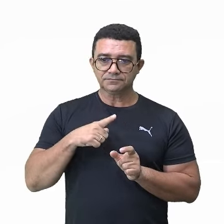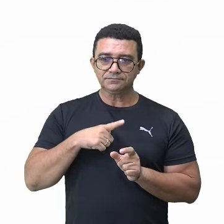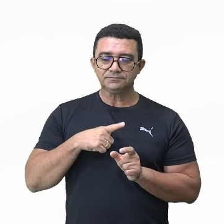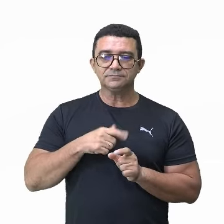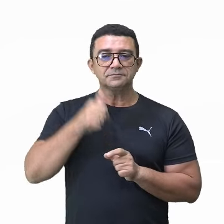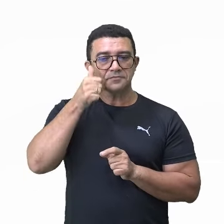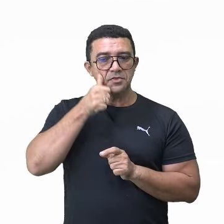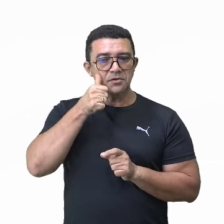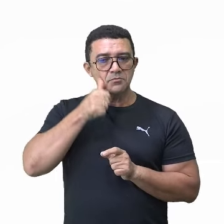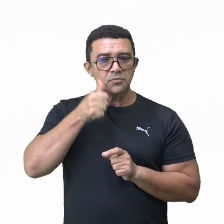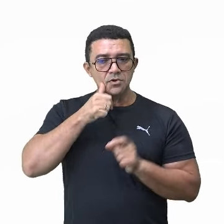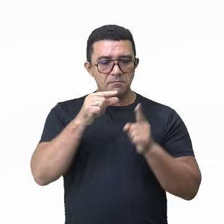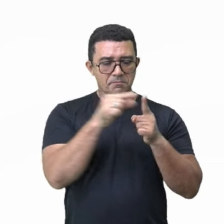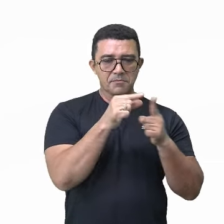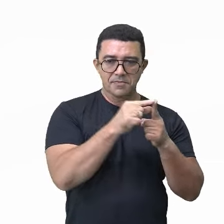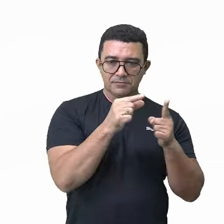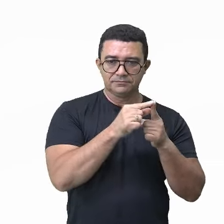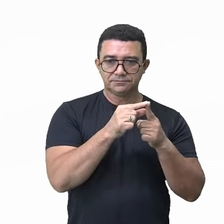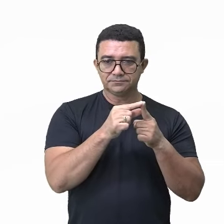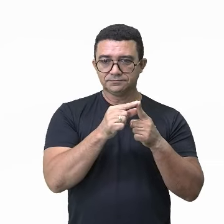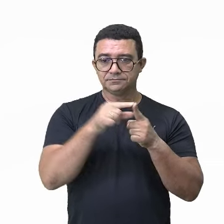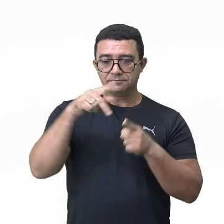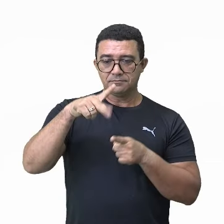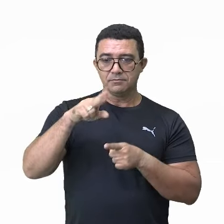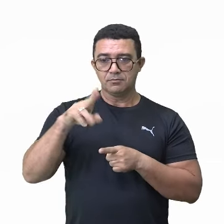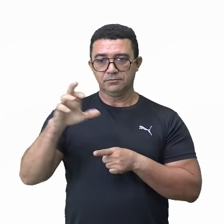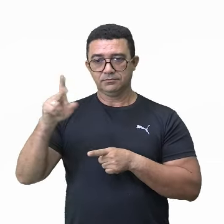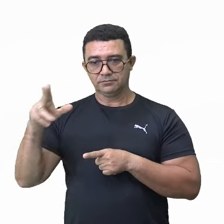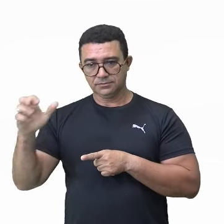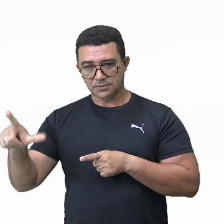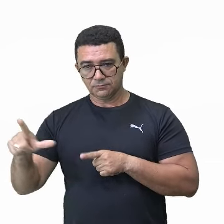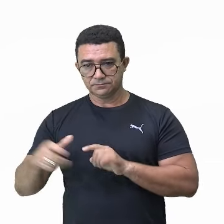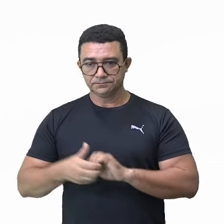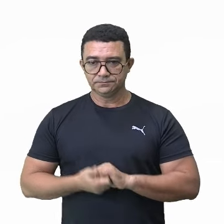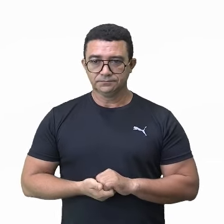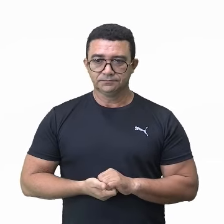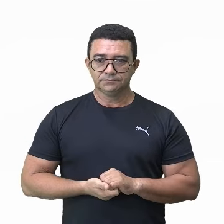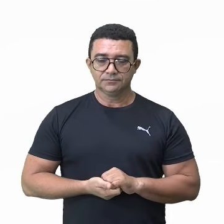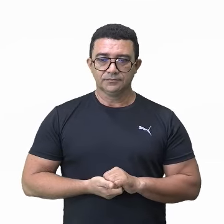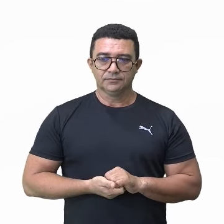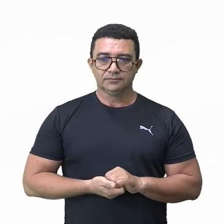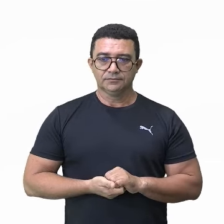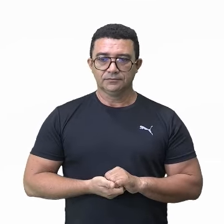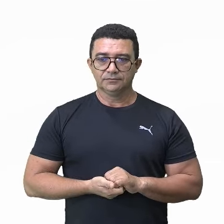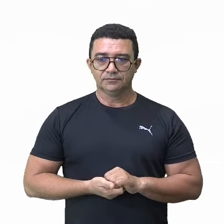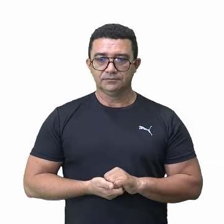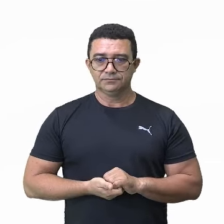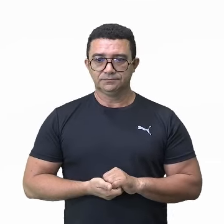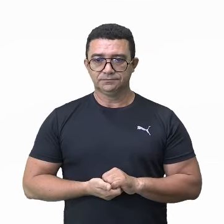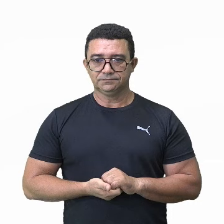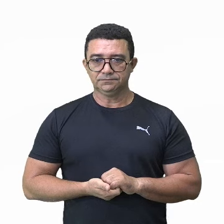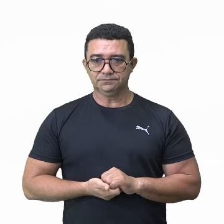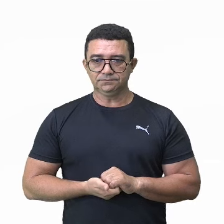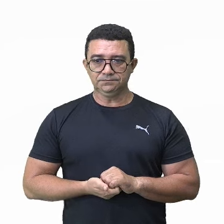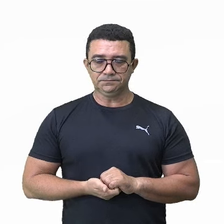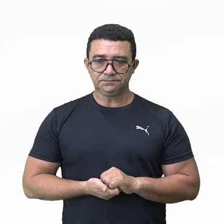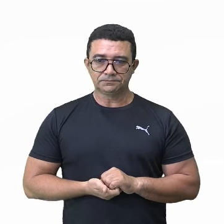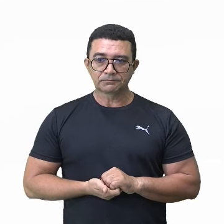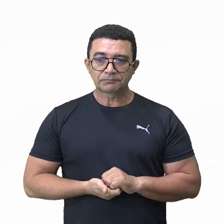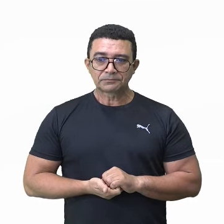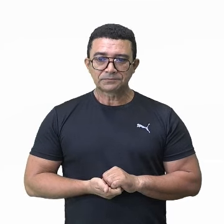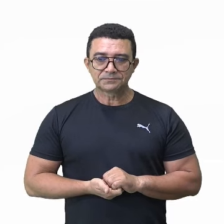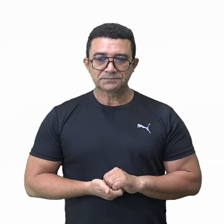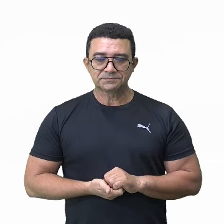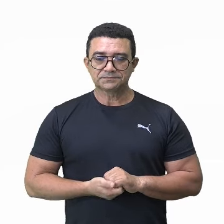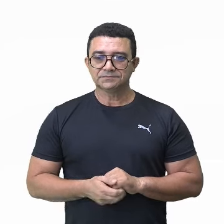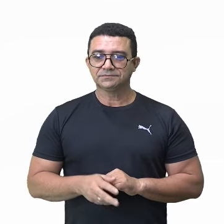então se eu estiver falando de um antecedente que é singular eu vou usar o feminino singular como vocês estão vendo aí E